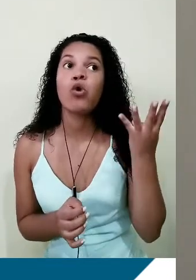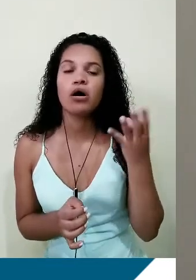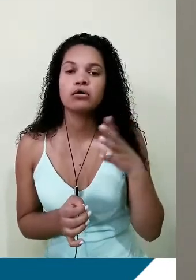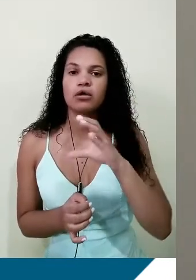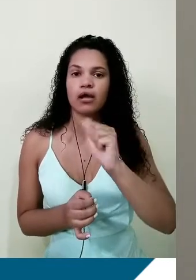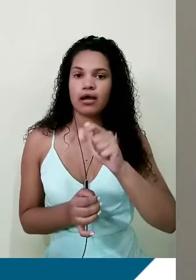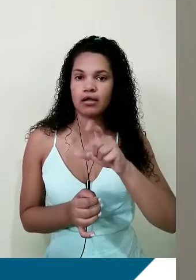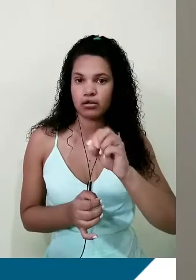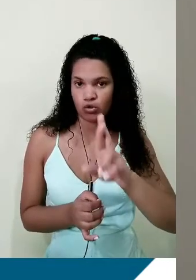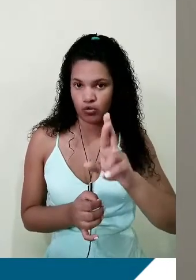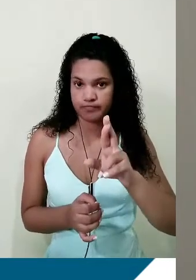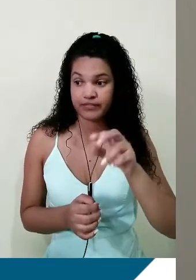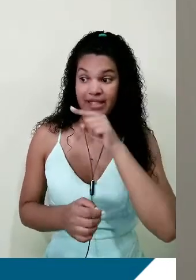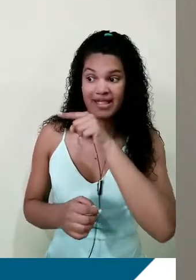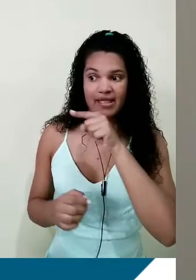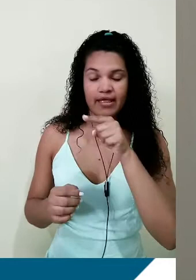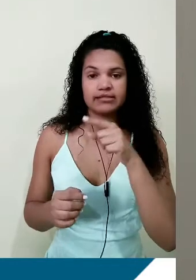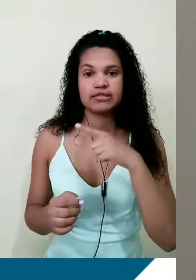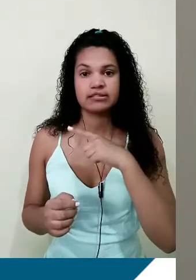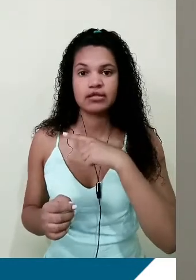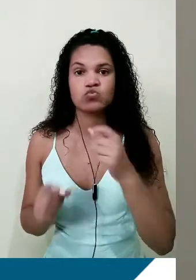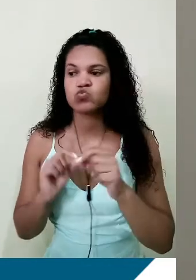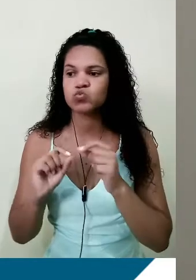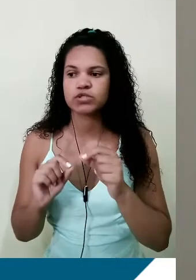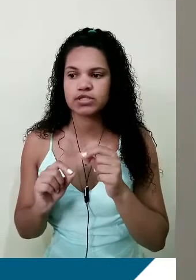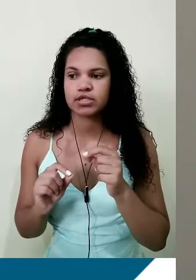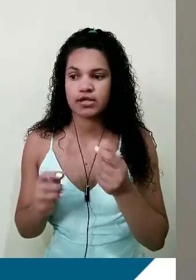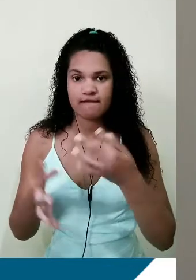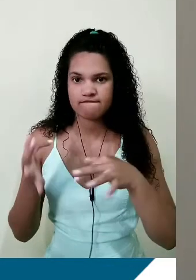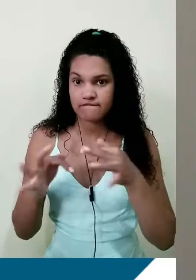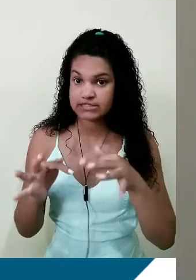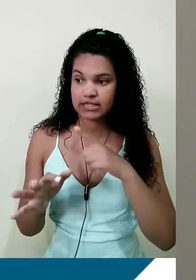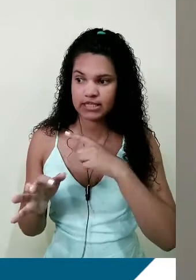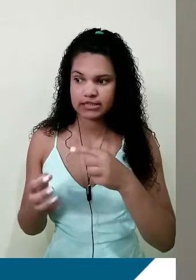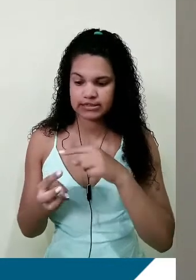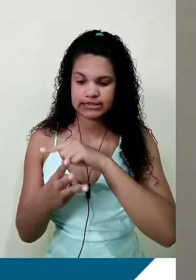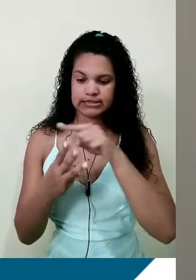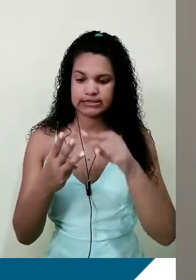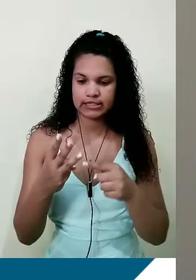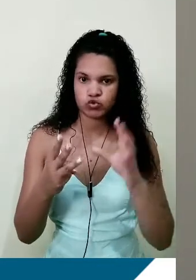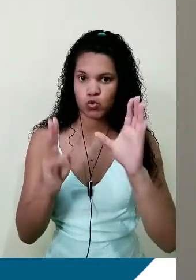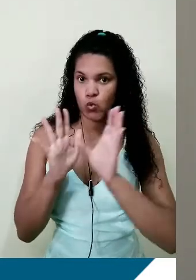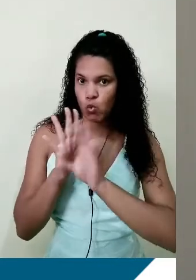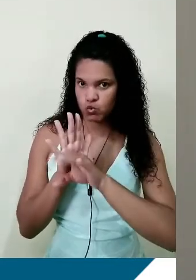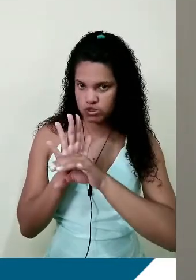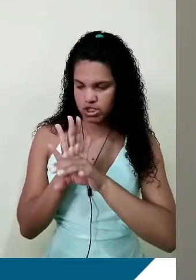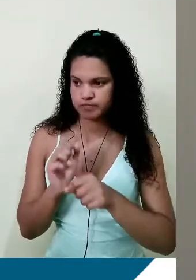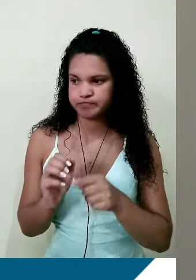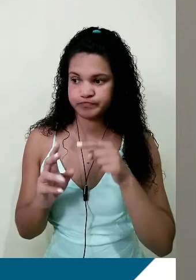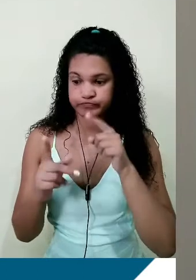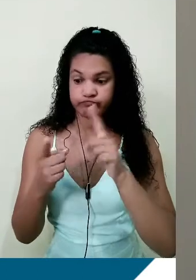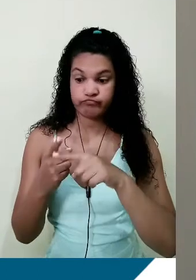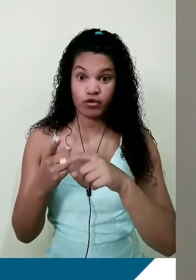é sustentada em cima de três conceitos, sendo eles o conceito da quantidade de calor, que